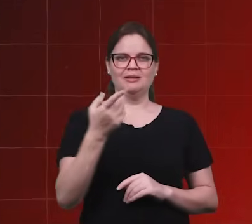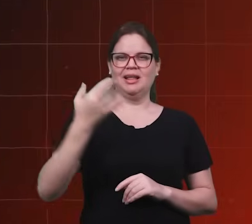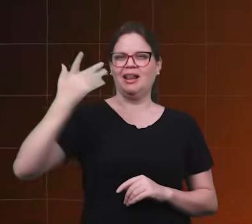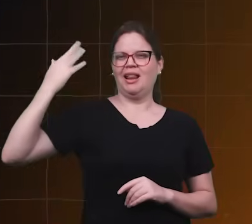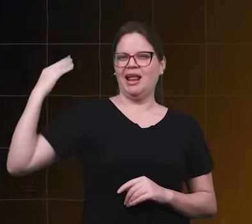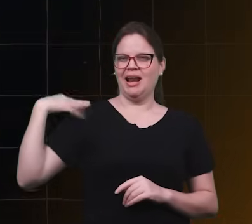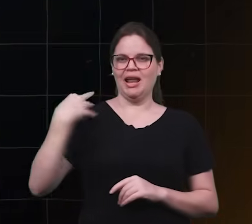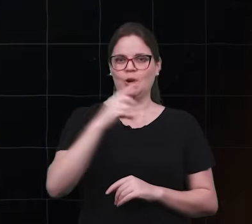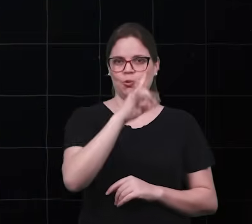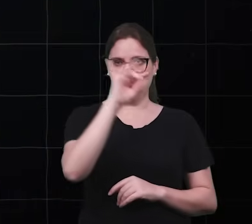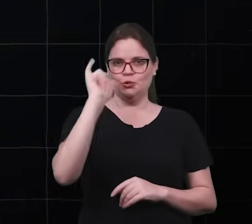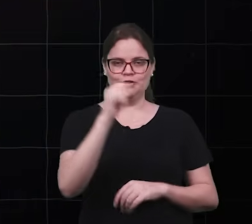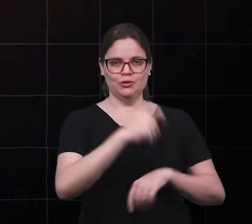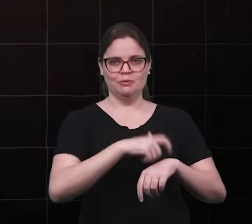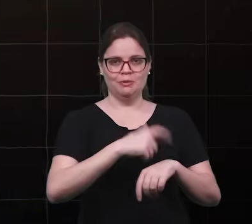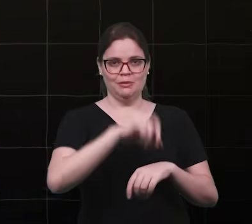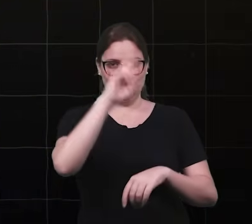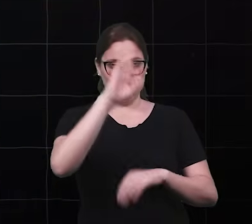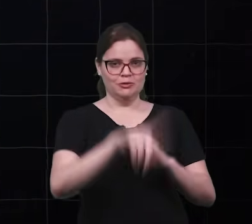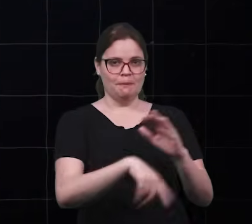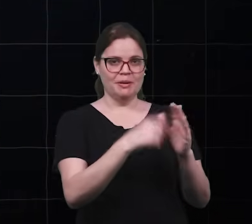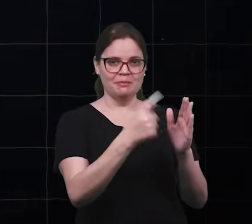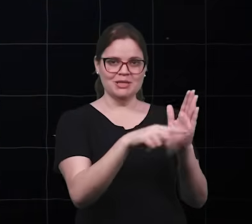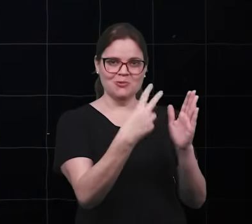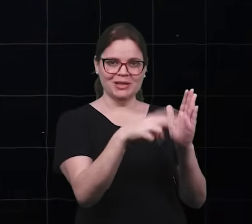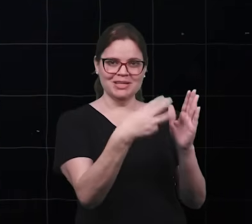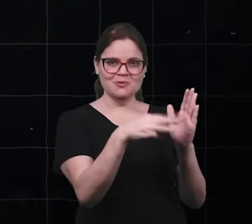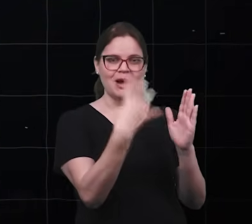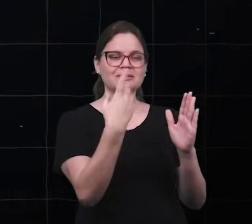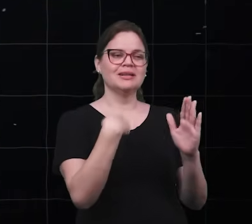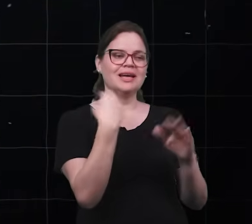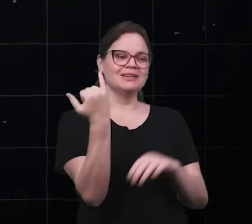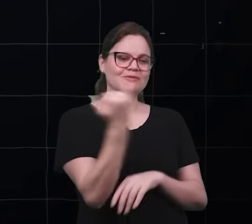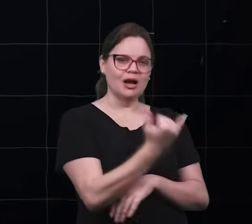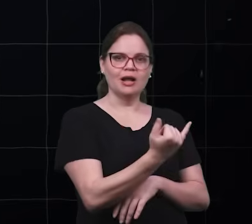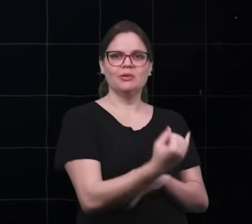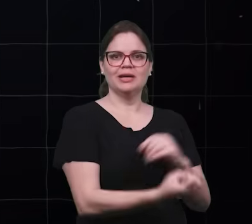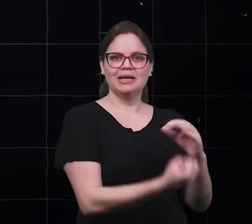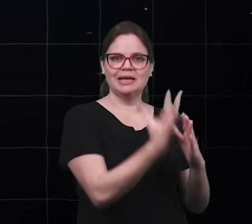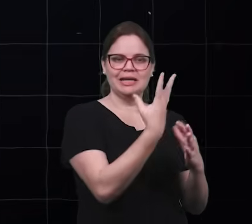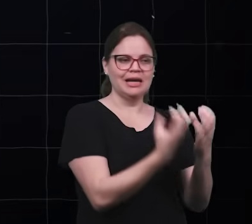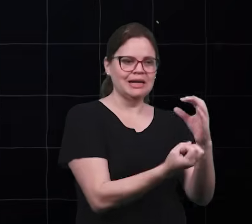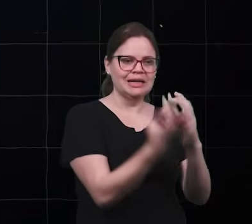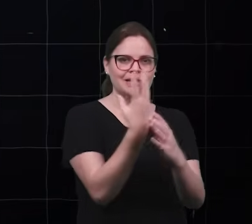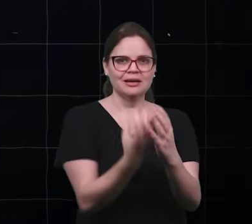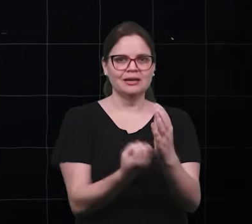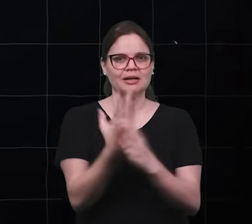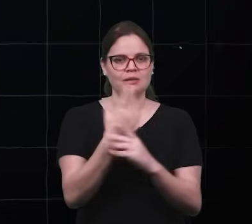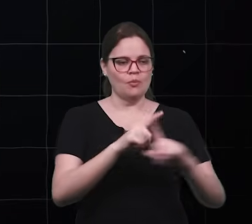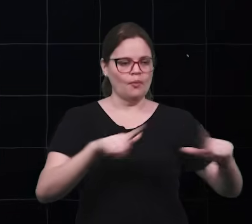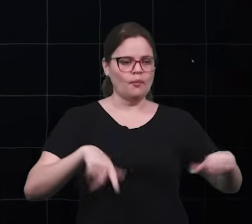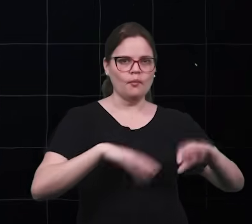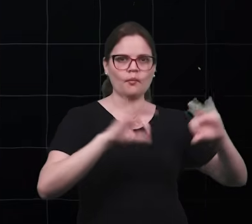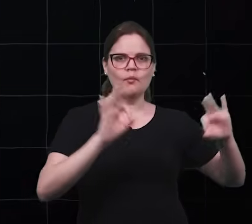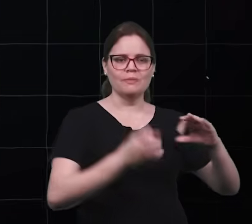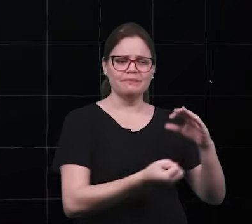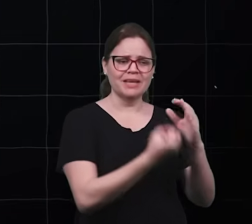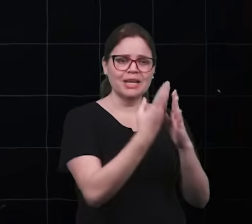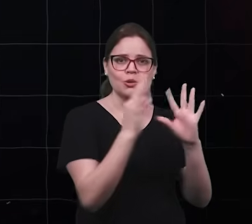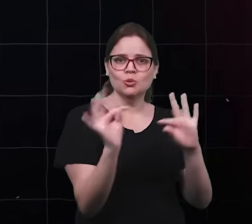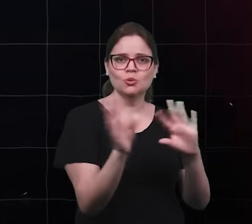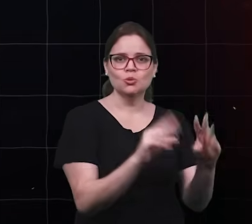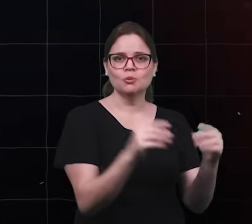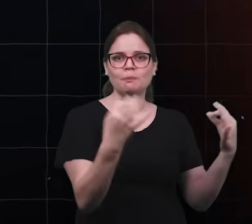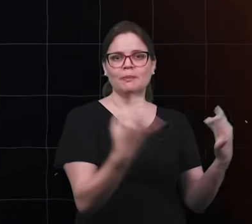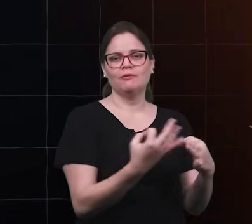um ensino glorioso. Como Deus, do nada, Ele fez tudo. E do nada da nossa vida, o Senhor tem nos dado uma